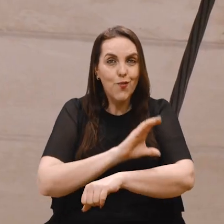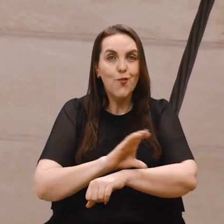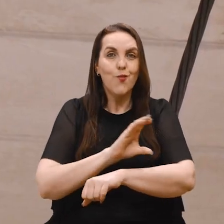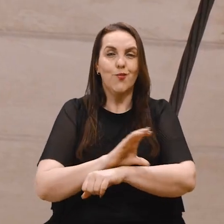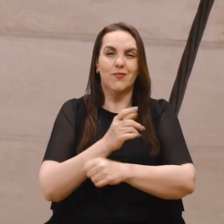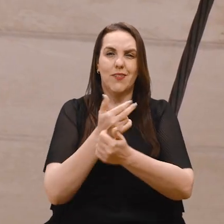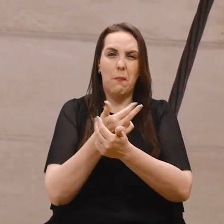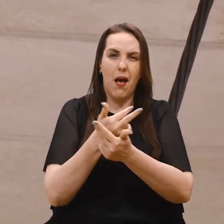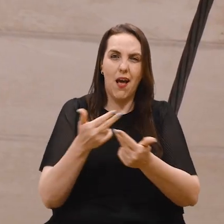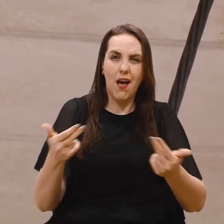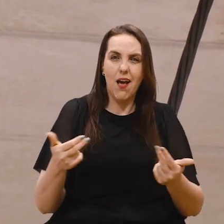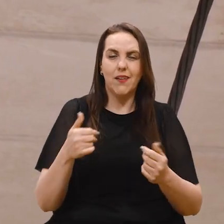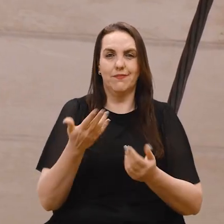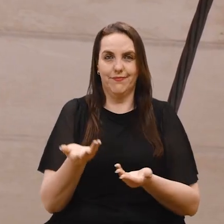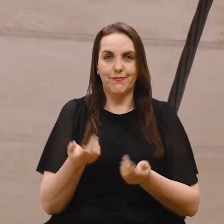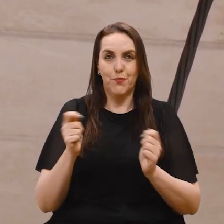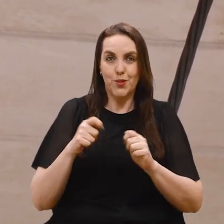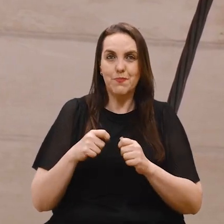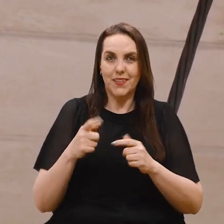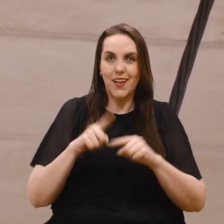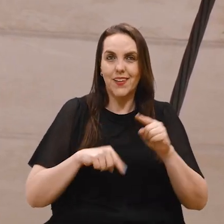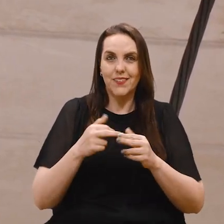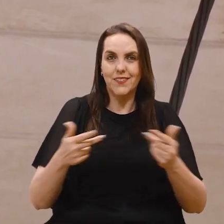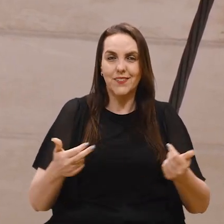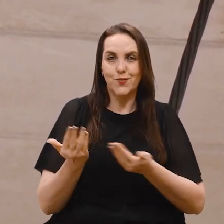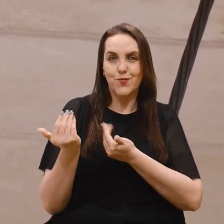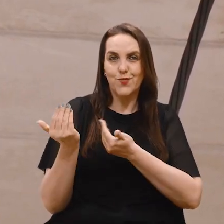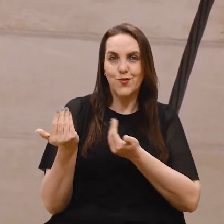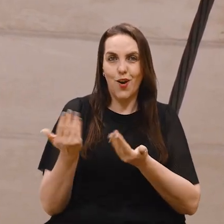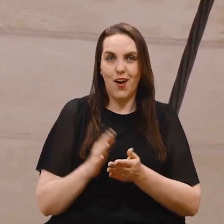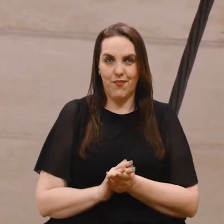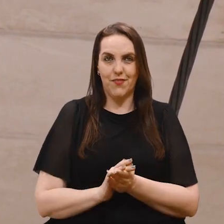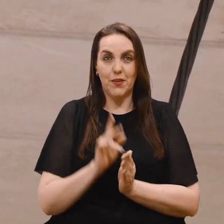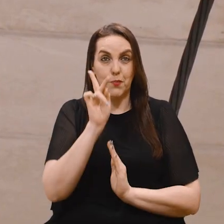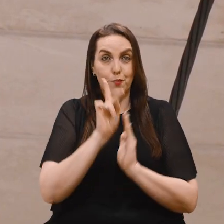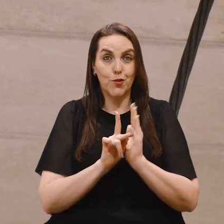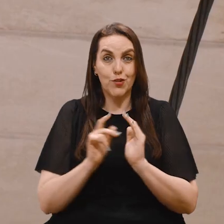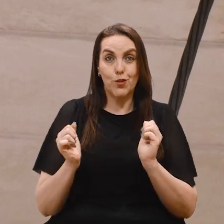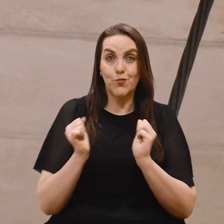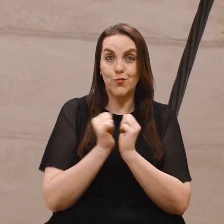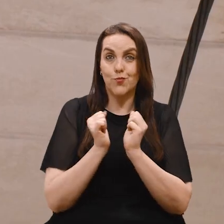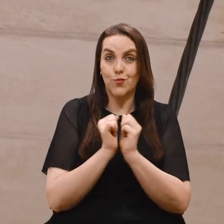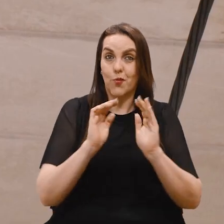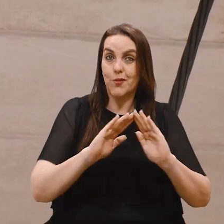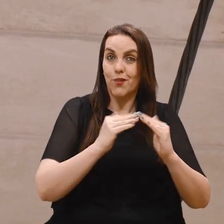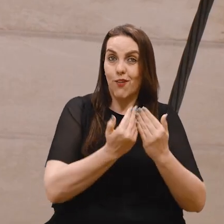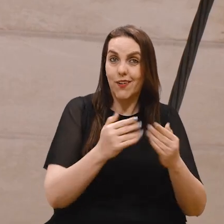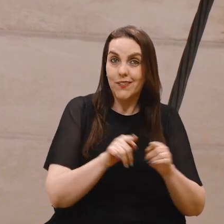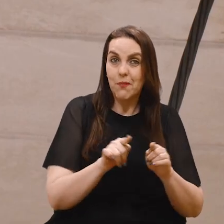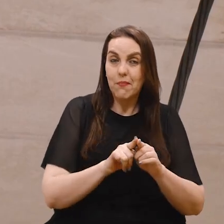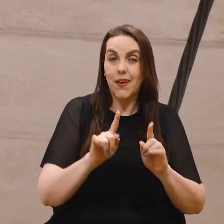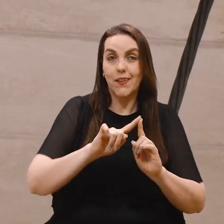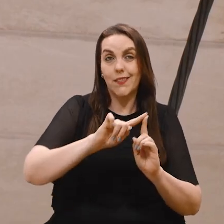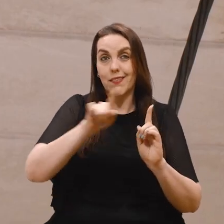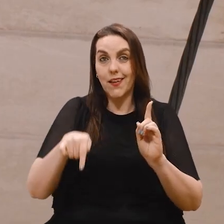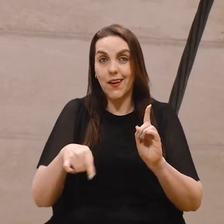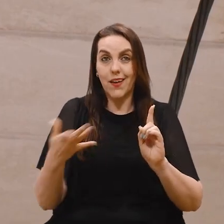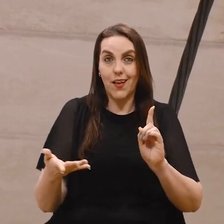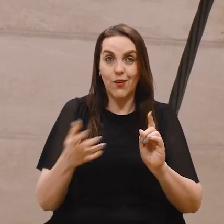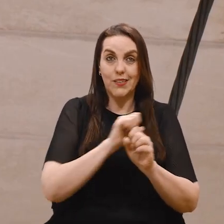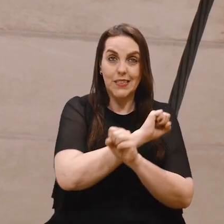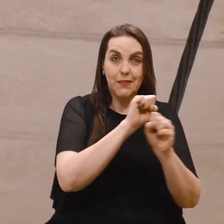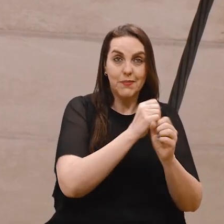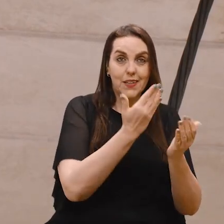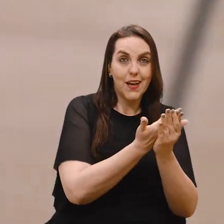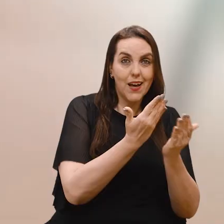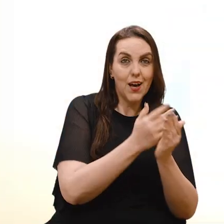programa com eles, né? Dá ter um projeto paralelo com a escola, que de um turno integral daí, né? De manhã na aula e de